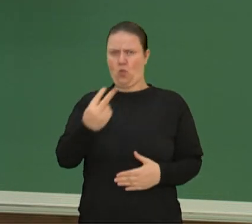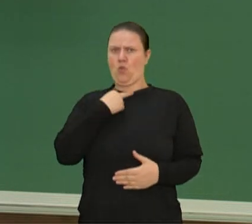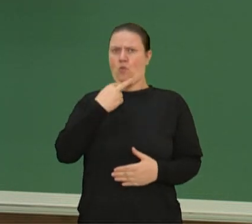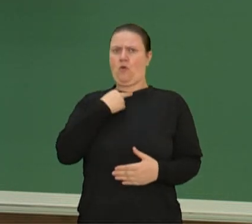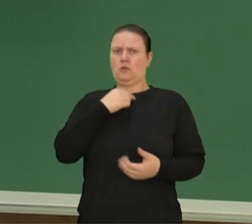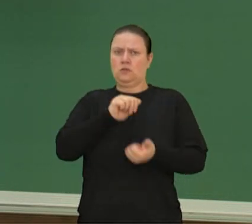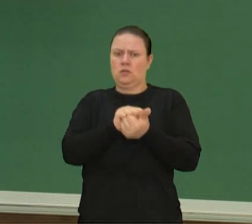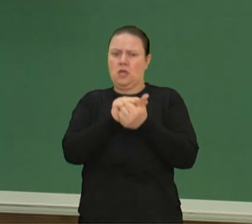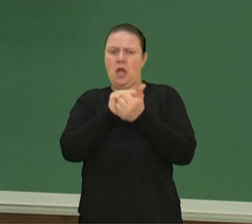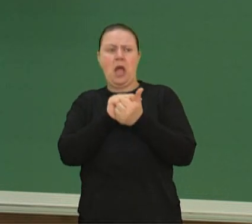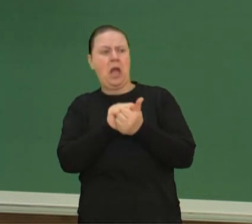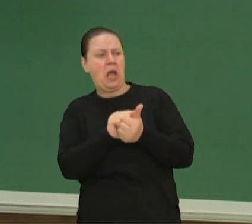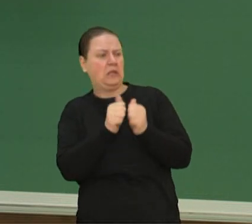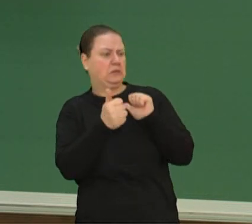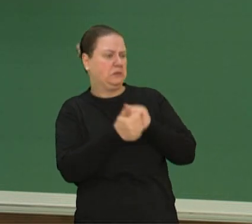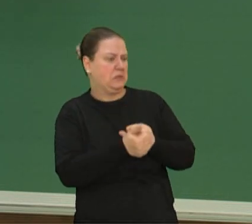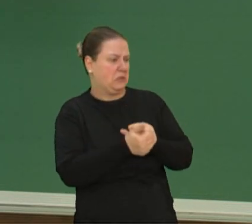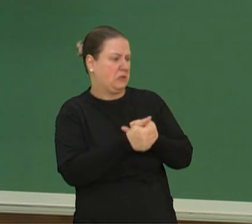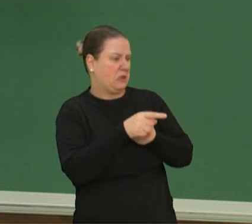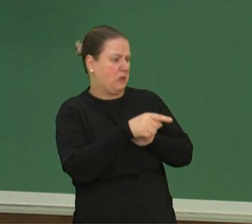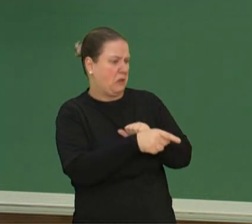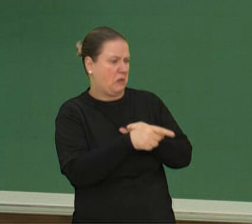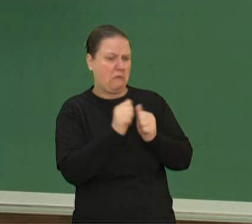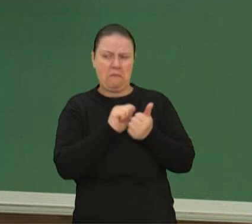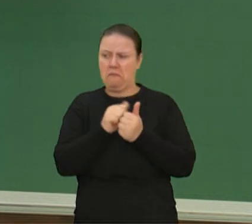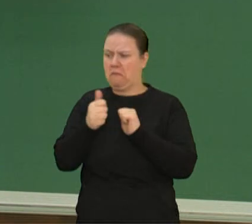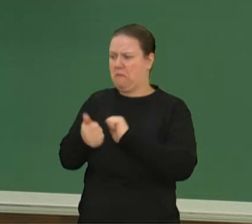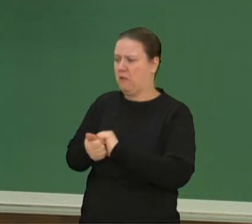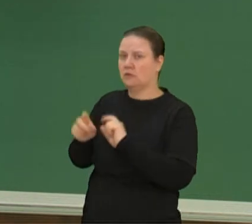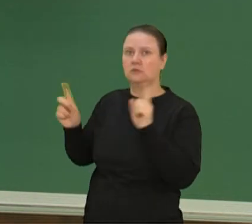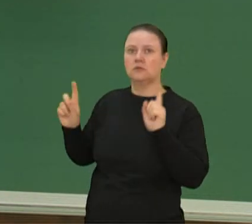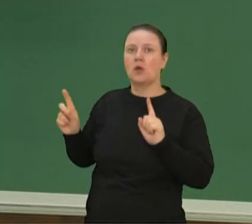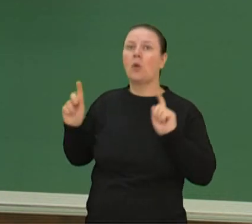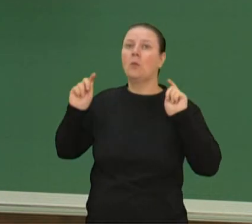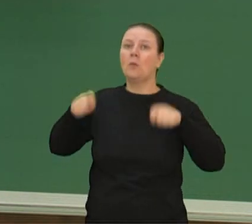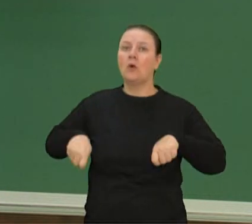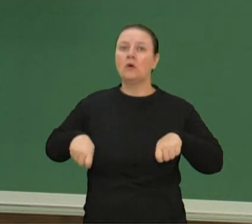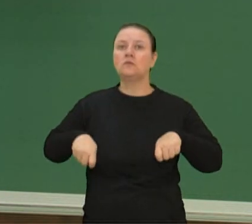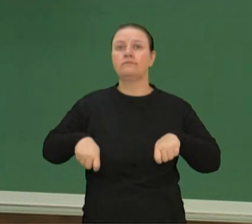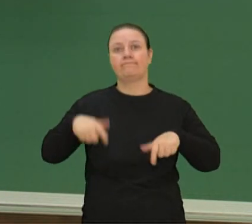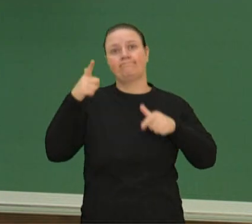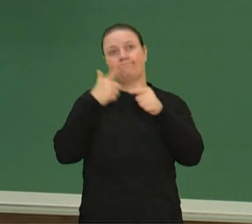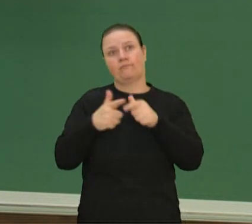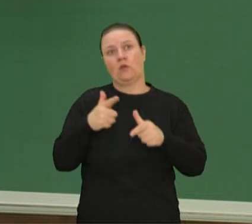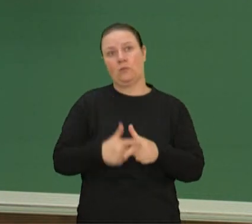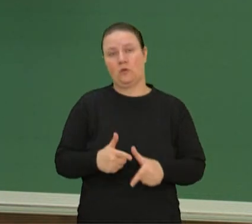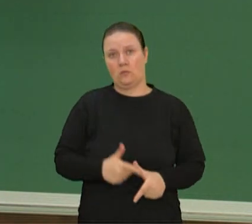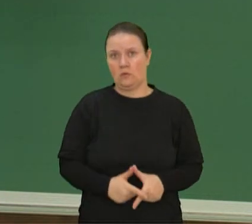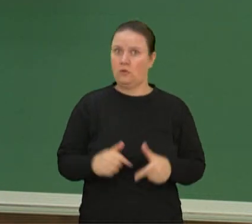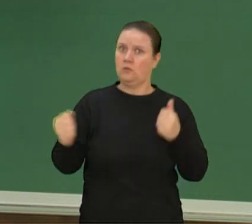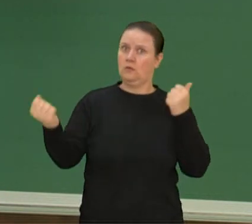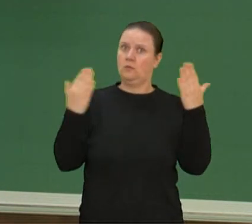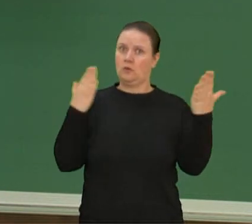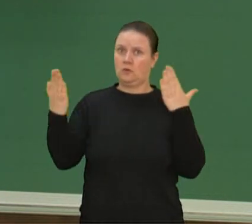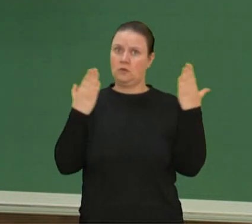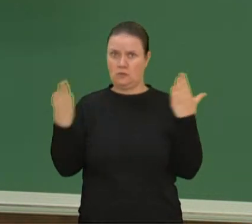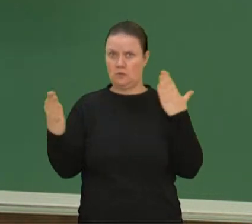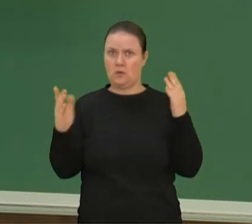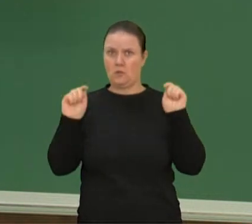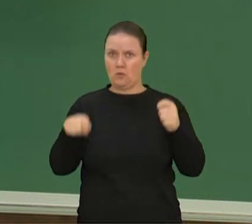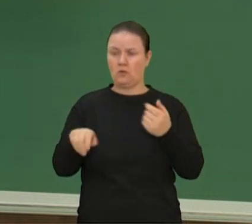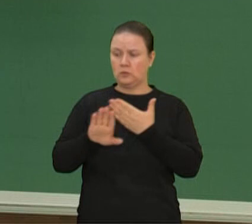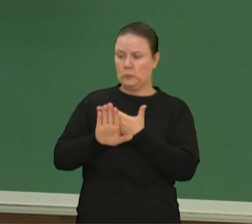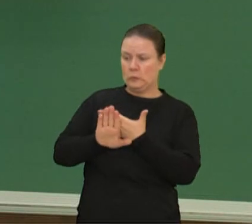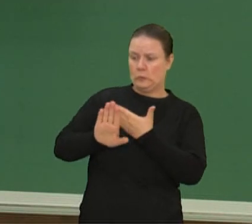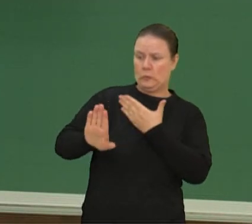outras pessoas. E essas comparações, elas podem gerar desequilíbrio, tanto psíquico, que pode gerar o afastamento